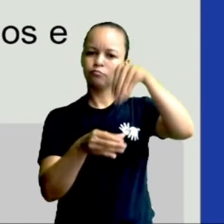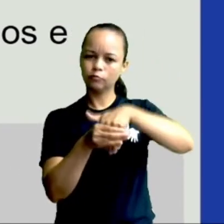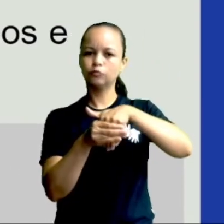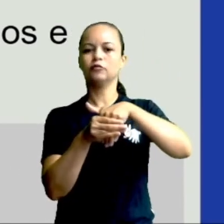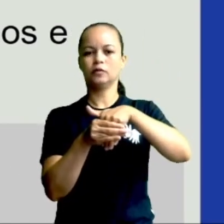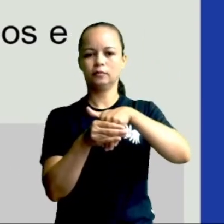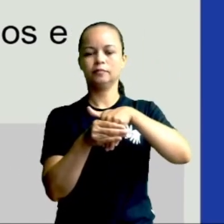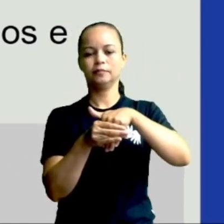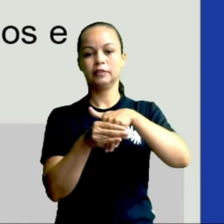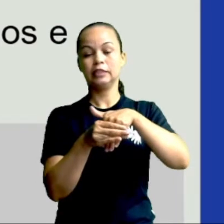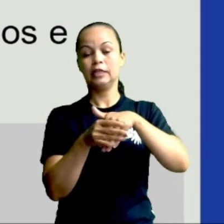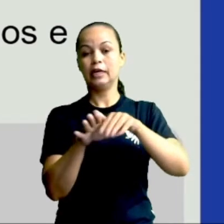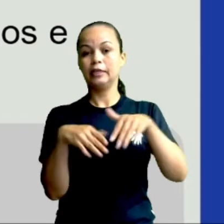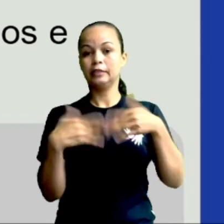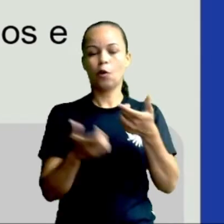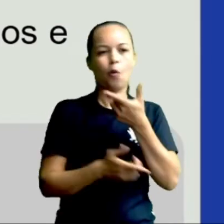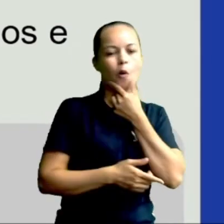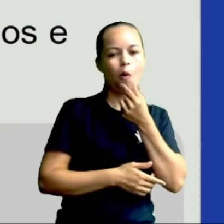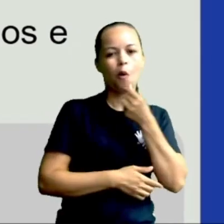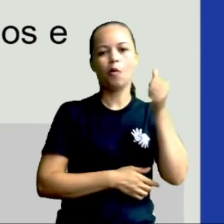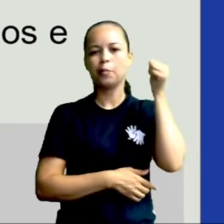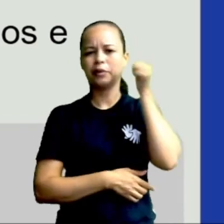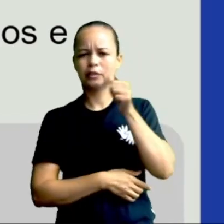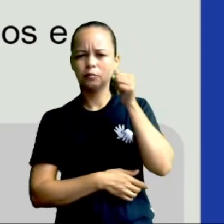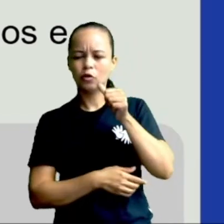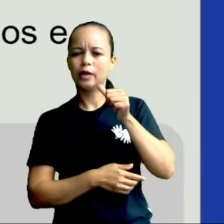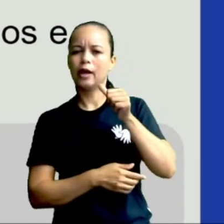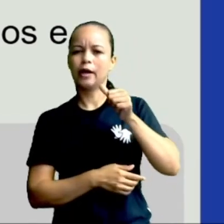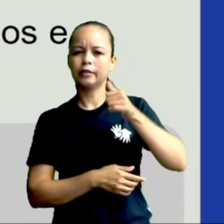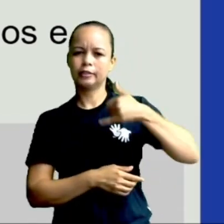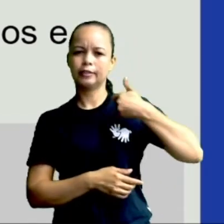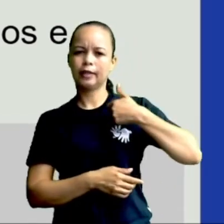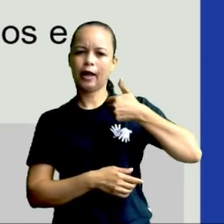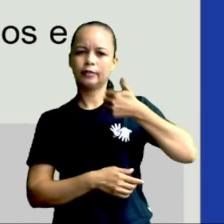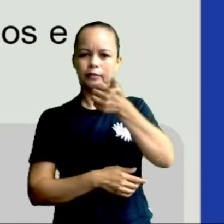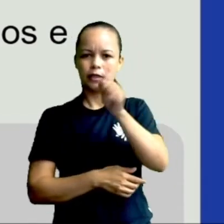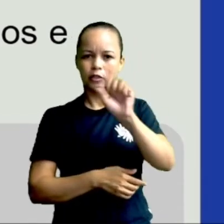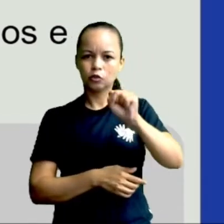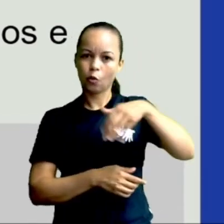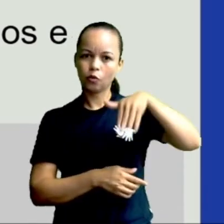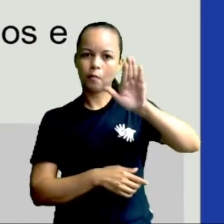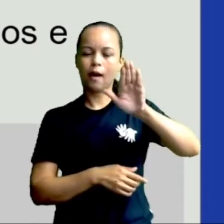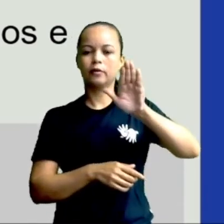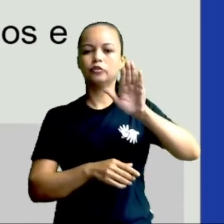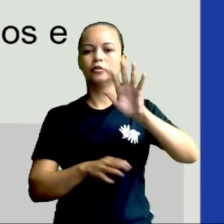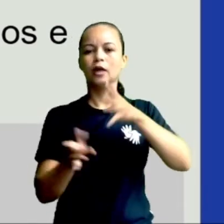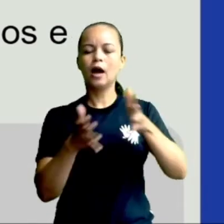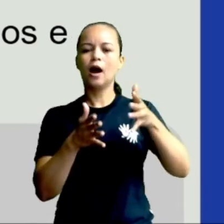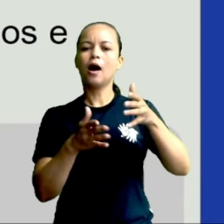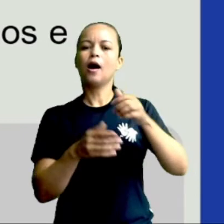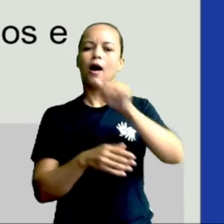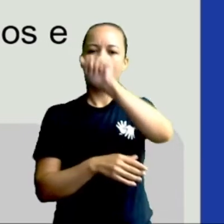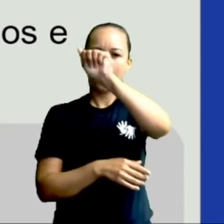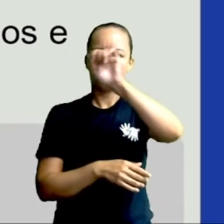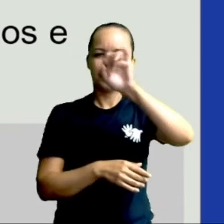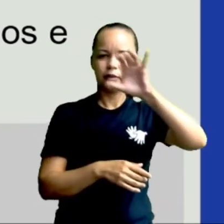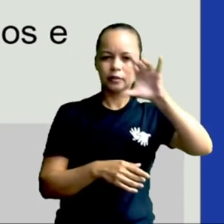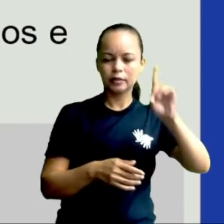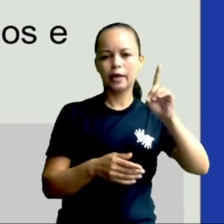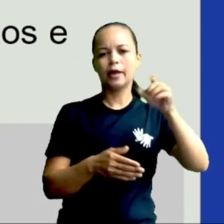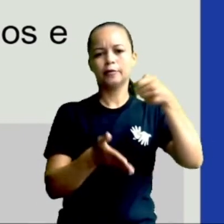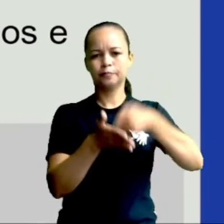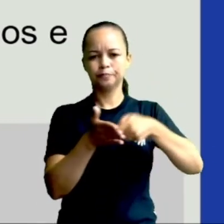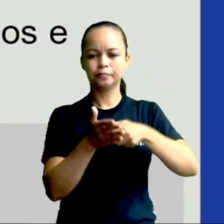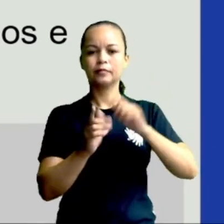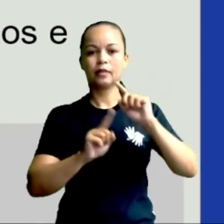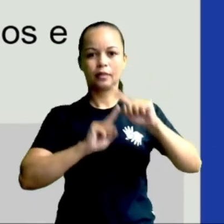voto, né? Então, homens e mulheres maiores de 18 anos, alfabetizados, ainda havia essa exigência, mas